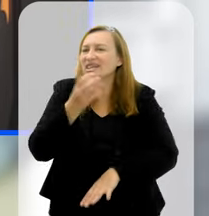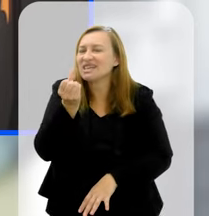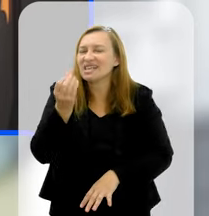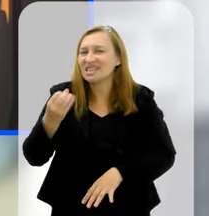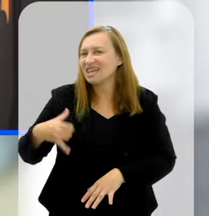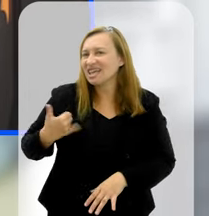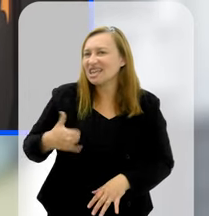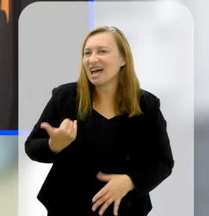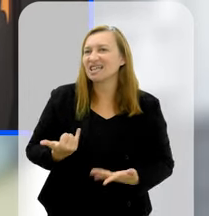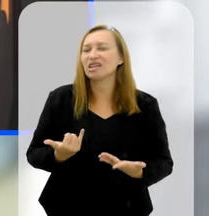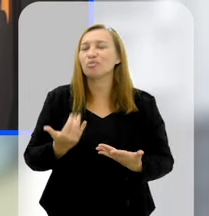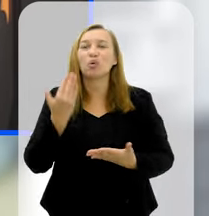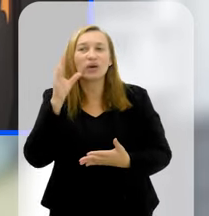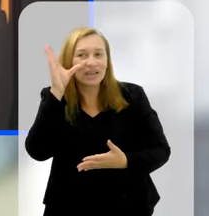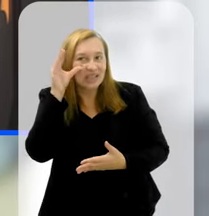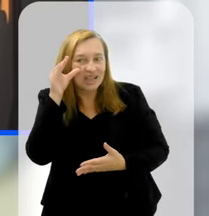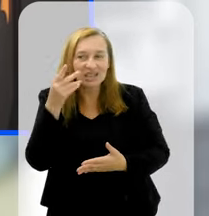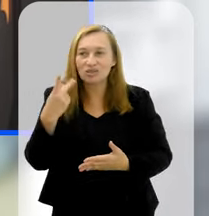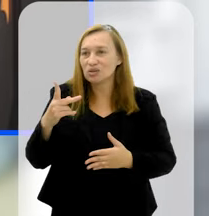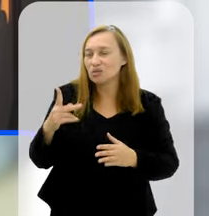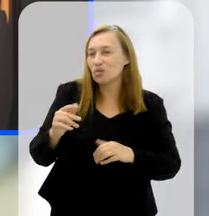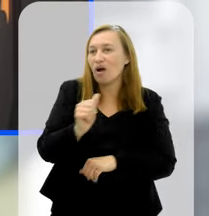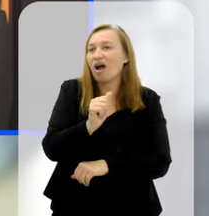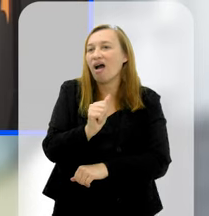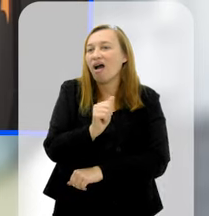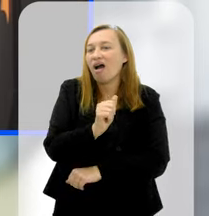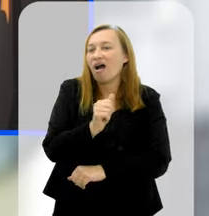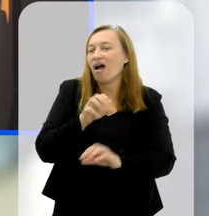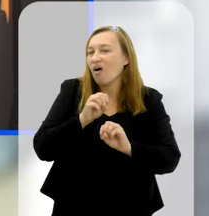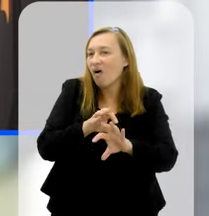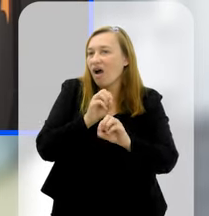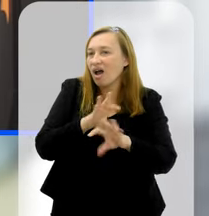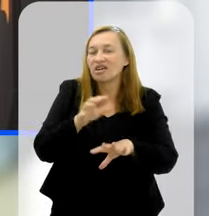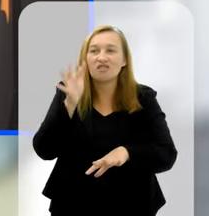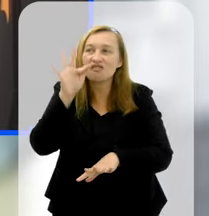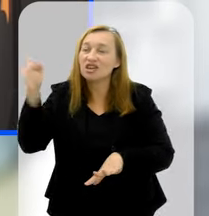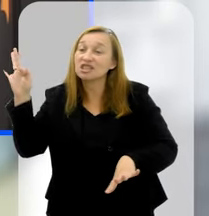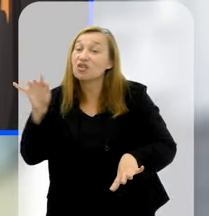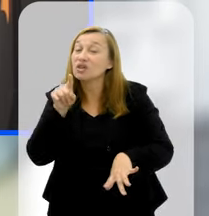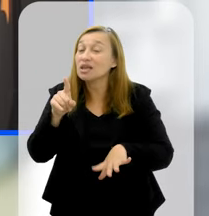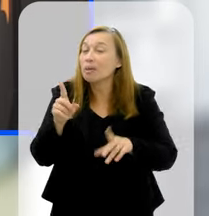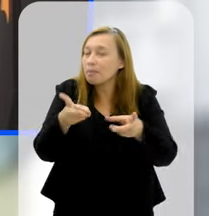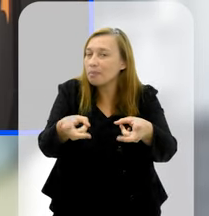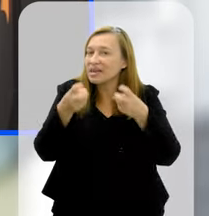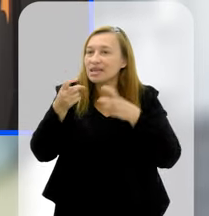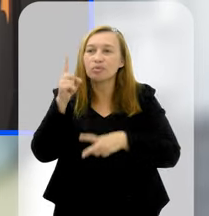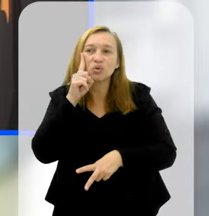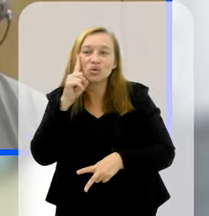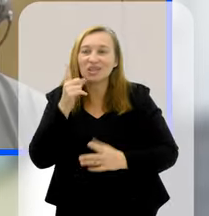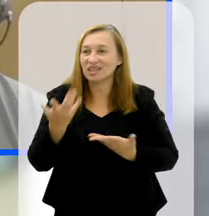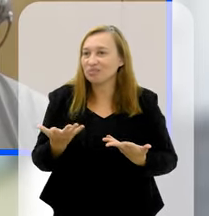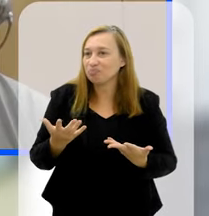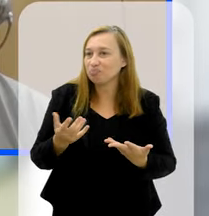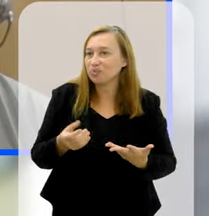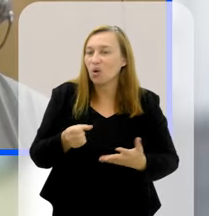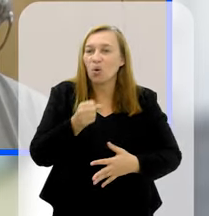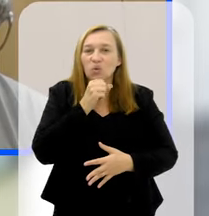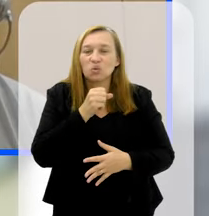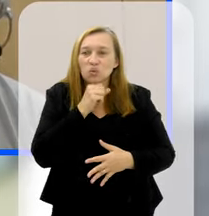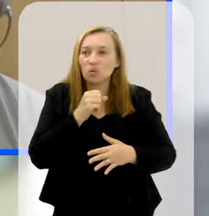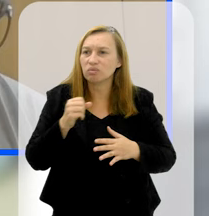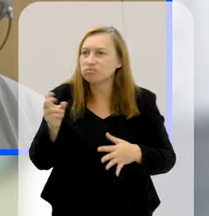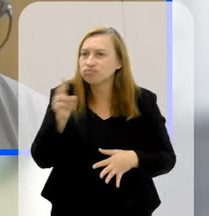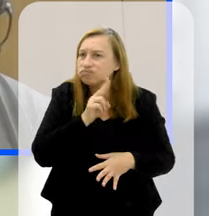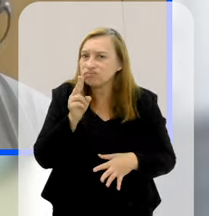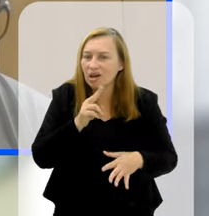com mais de 60 anos, para o interesse com a sua aula de francês. O que que você percebe no dia a dia? Eles são